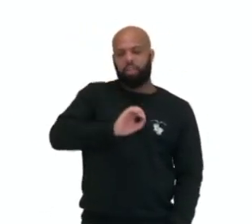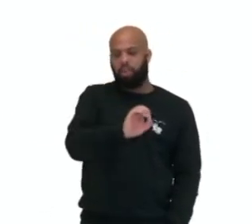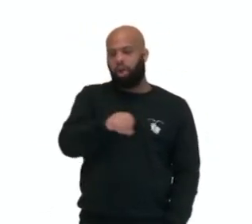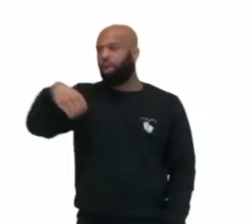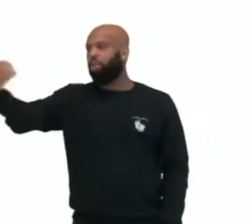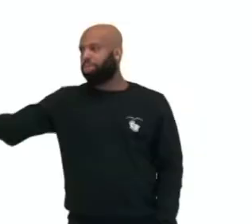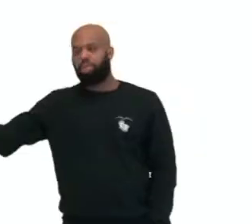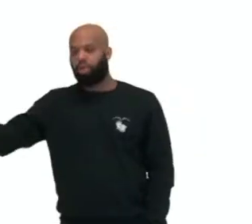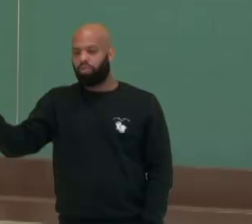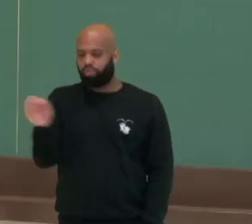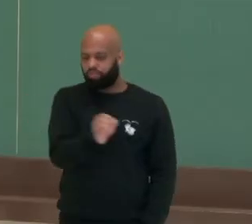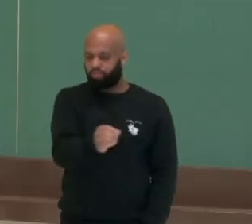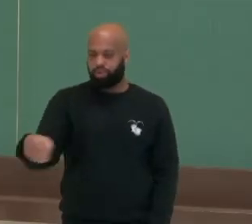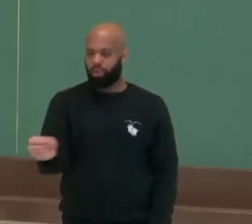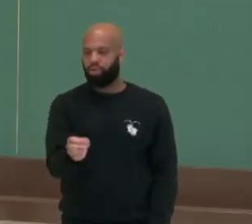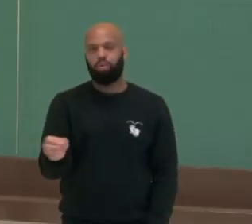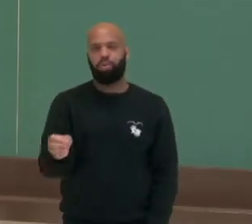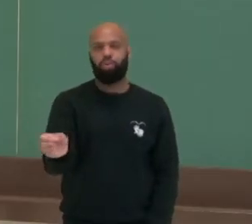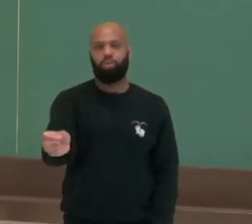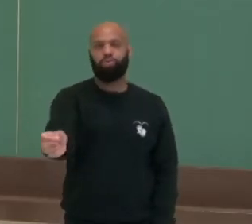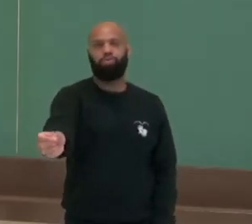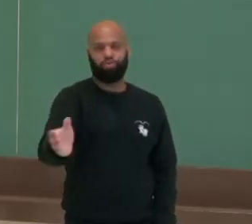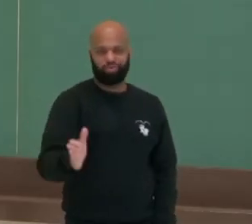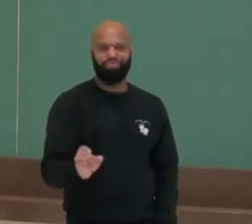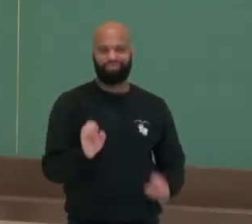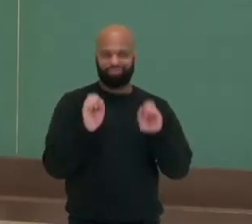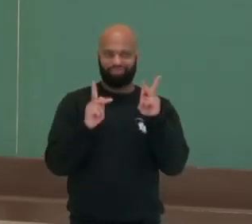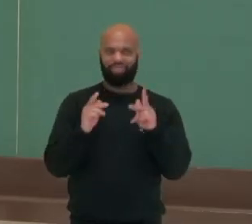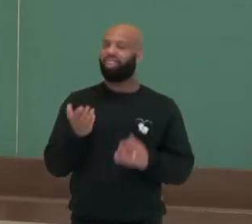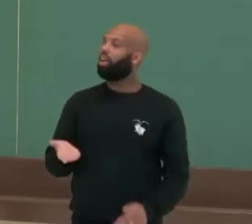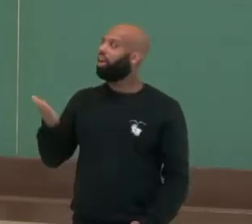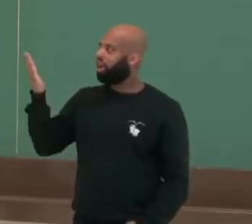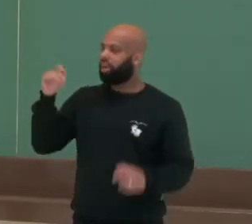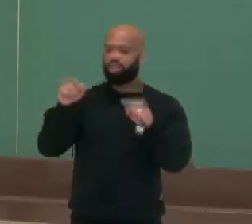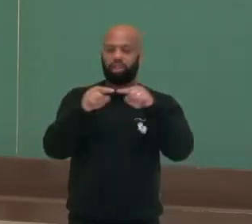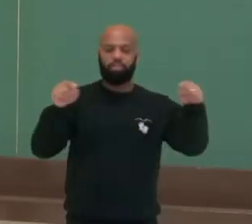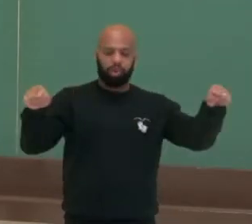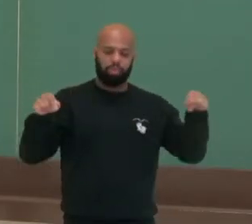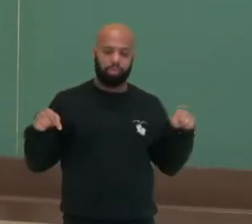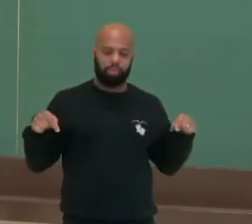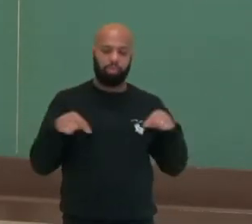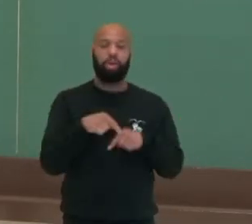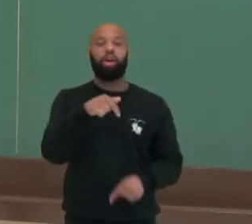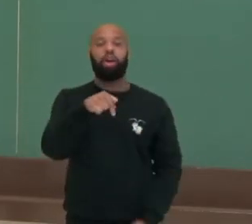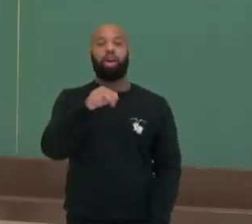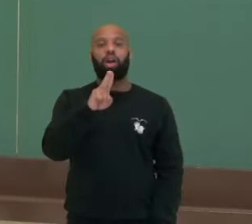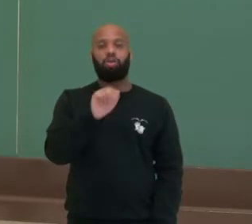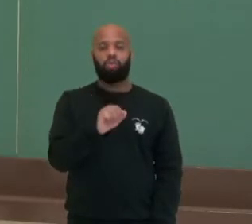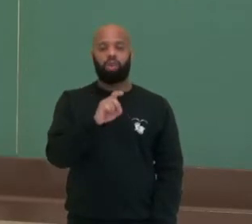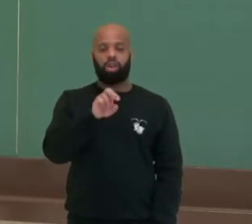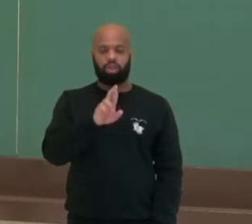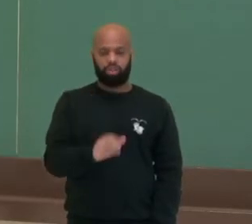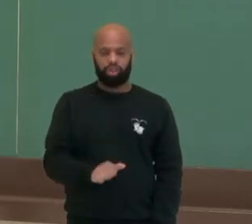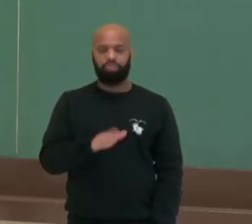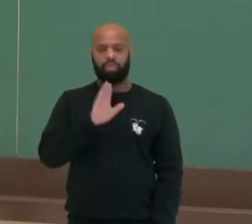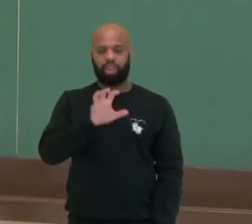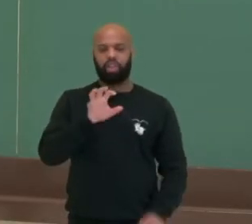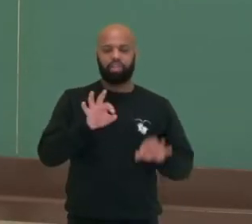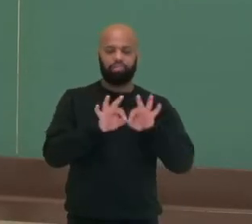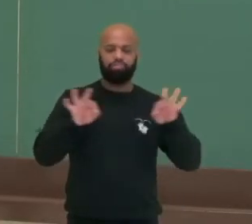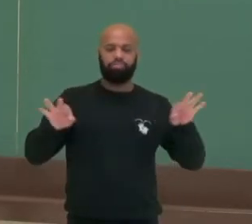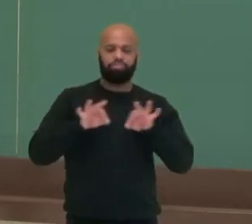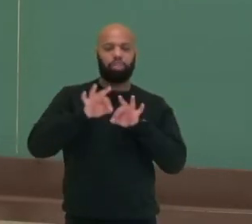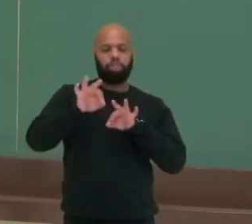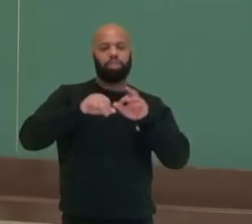para fora do campo, tá? Então essa é a quadra de bocha. Essas medidas mudam